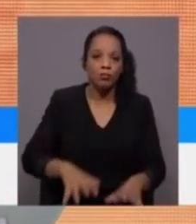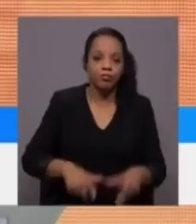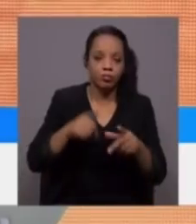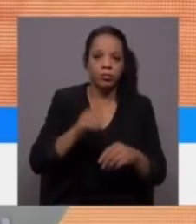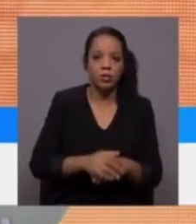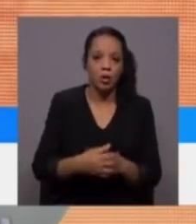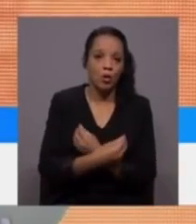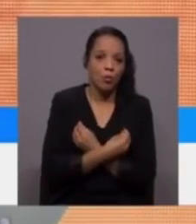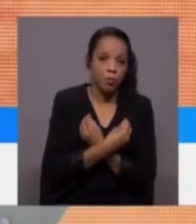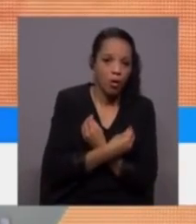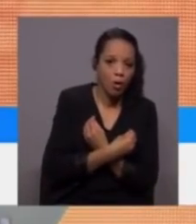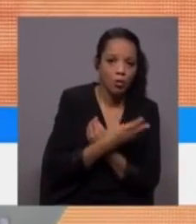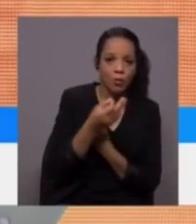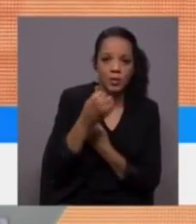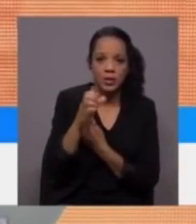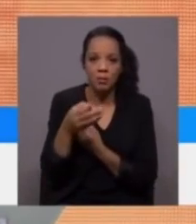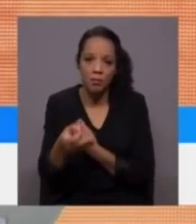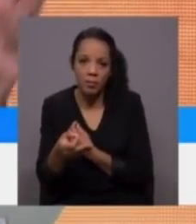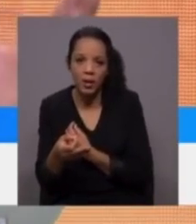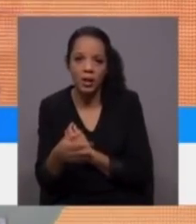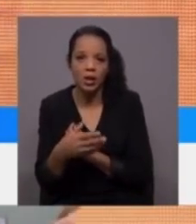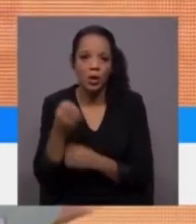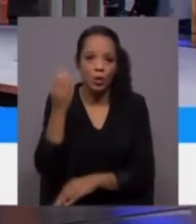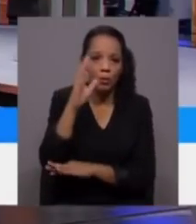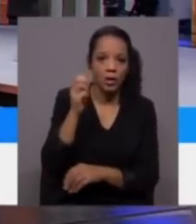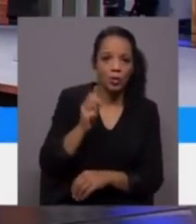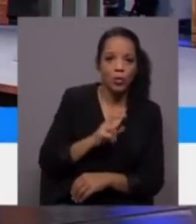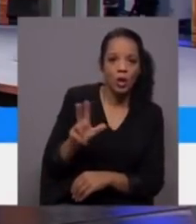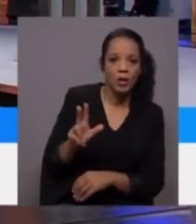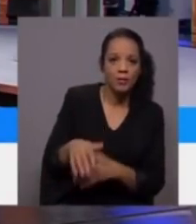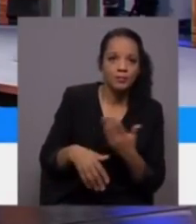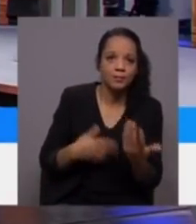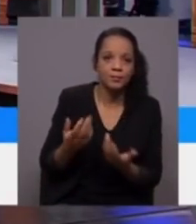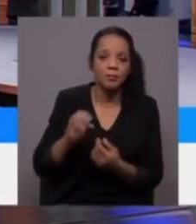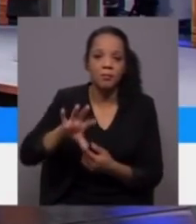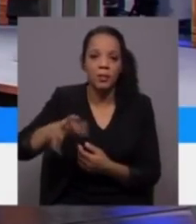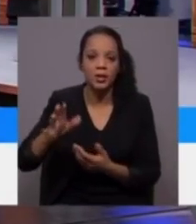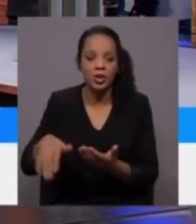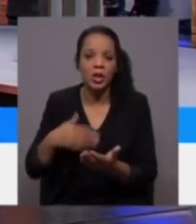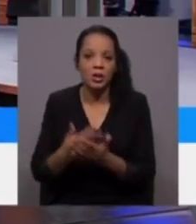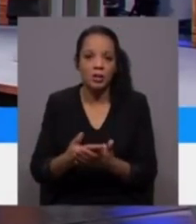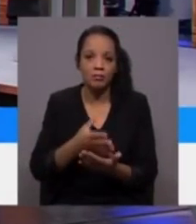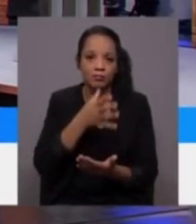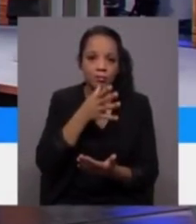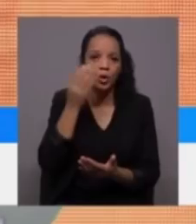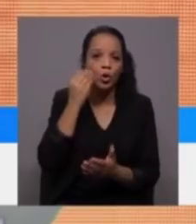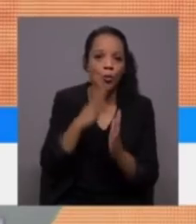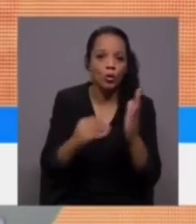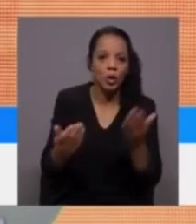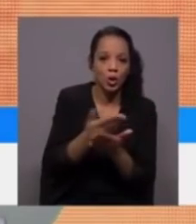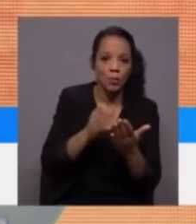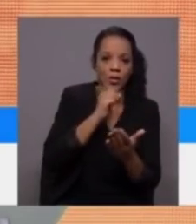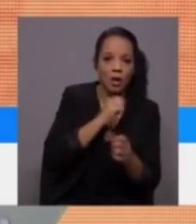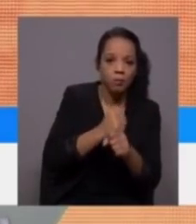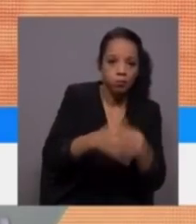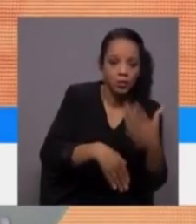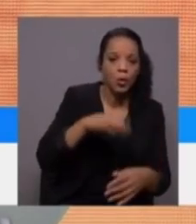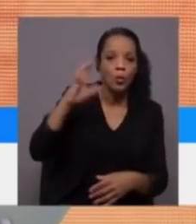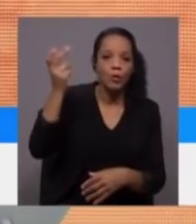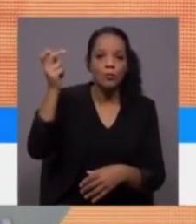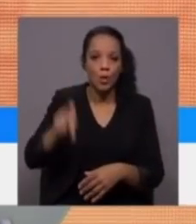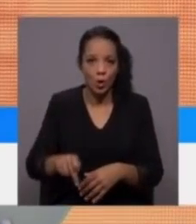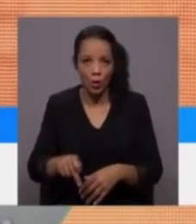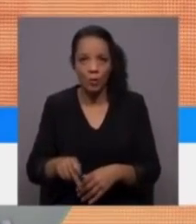o bloco o PCP o paninho o livro da vida não há país posso citar que modelo econômico que tenha funcionado e quando foi